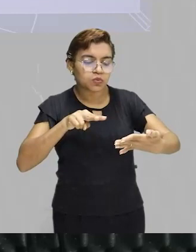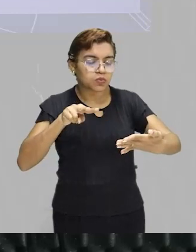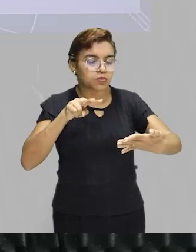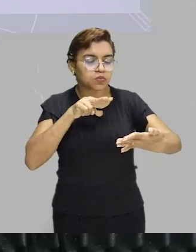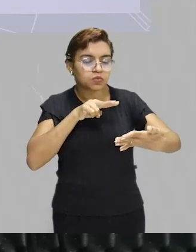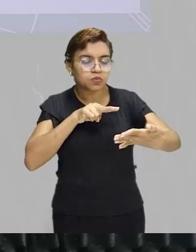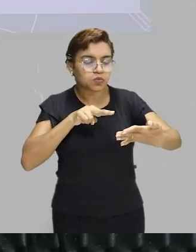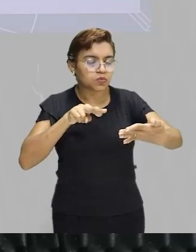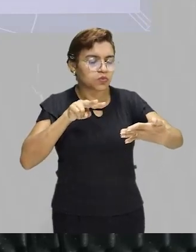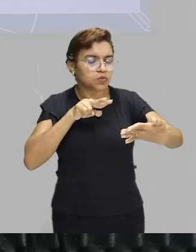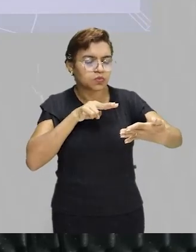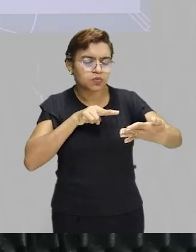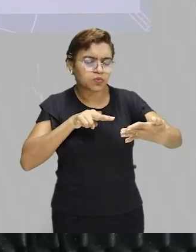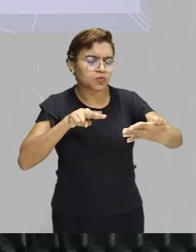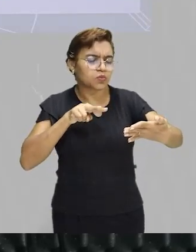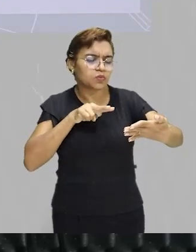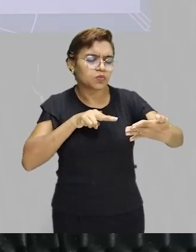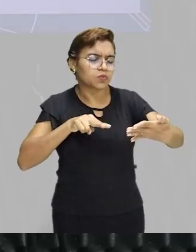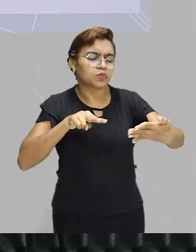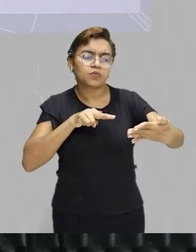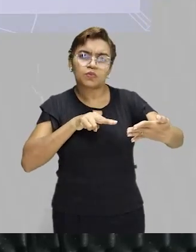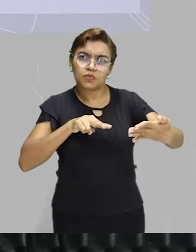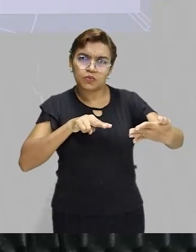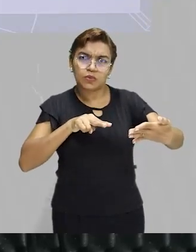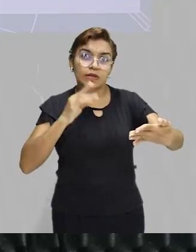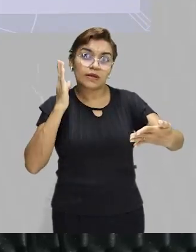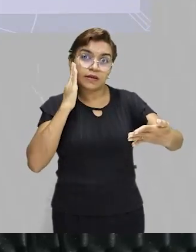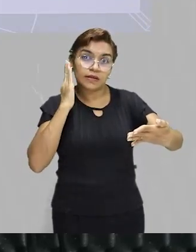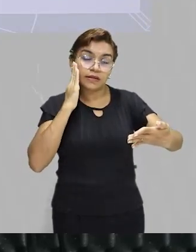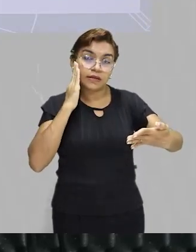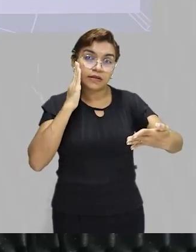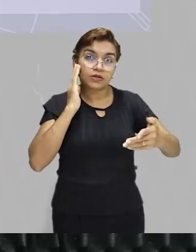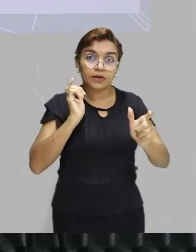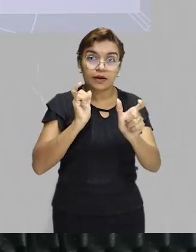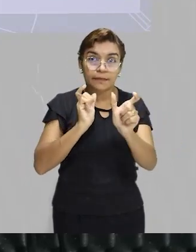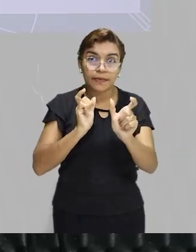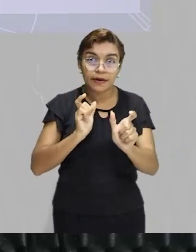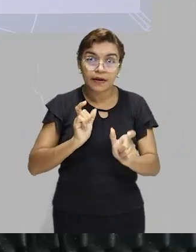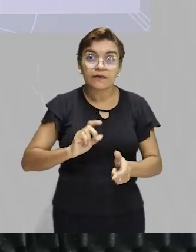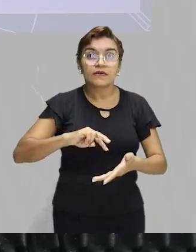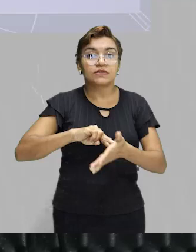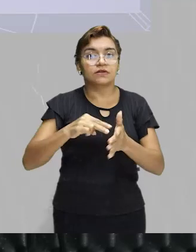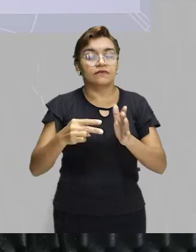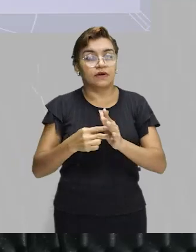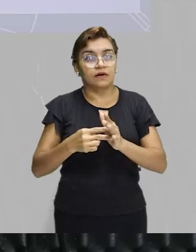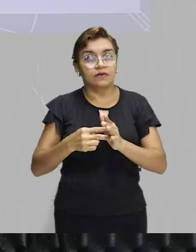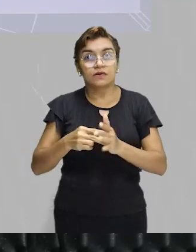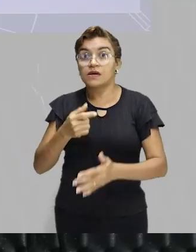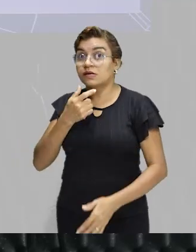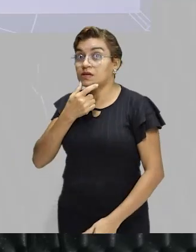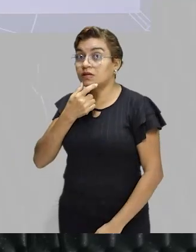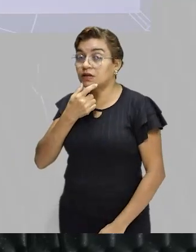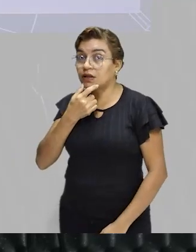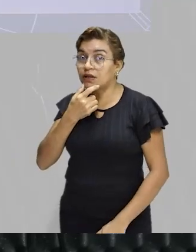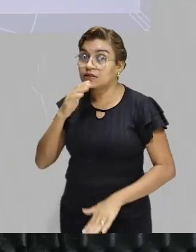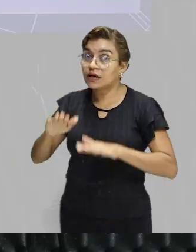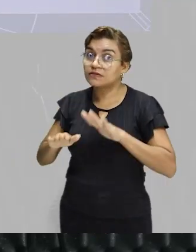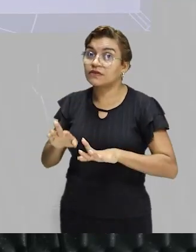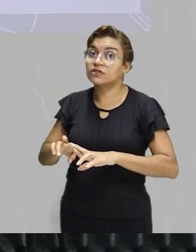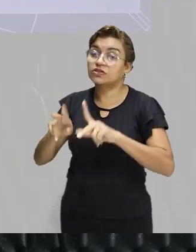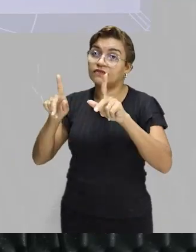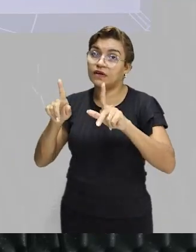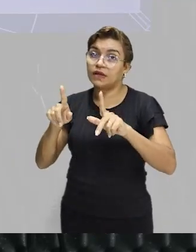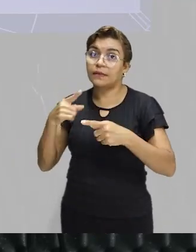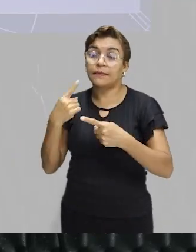vai decodificando o significado de cada palavra. Em inglês, nem sempre a gente faz isso, porque nós temos